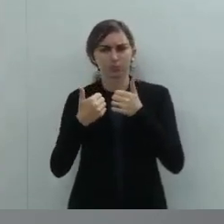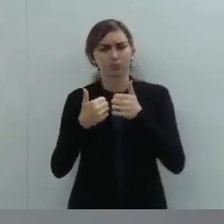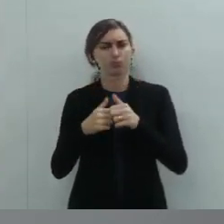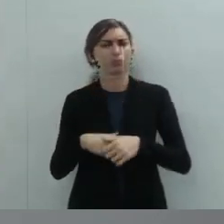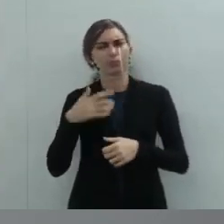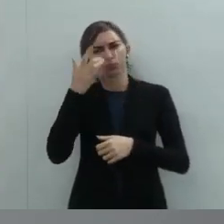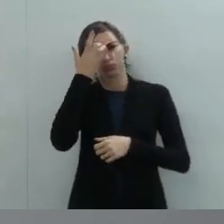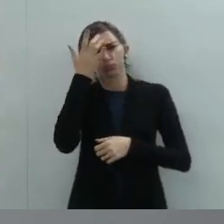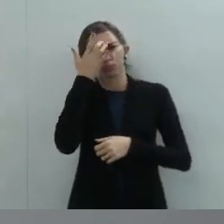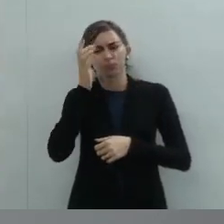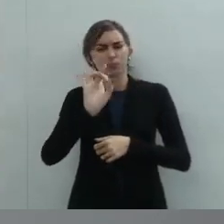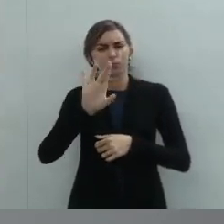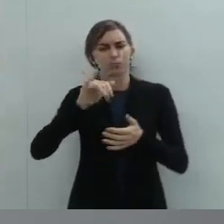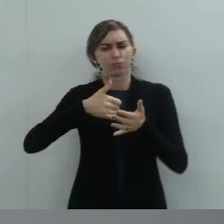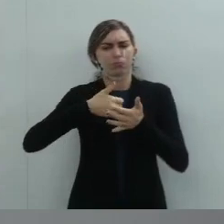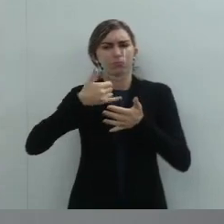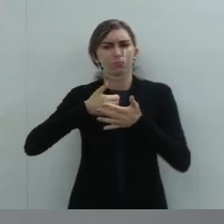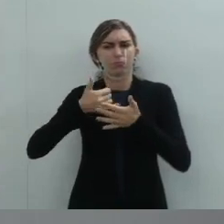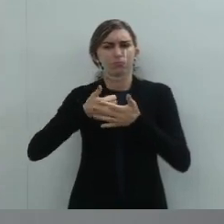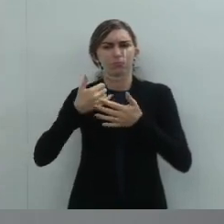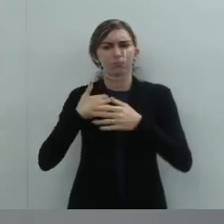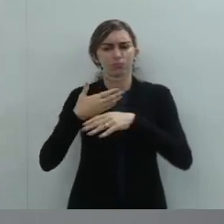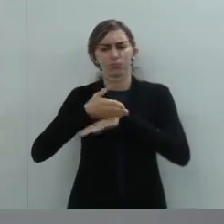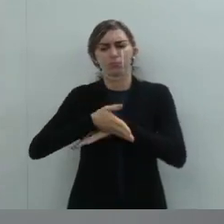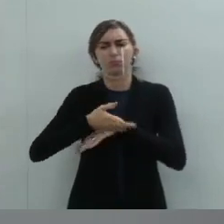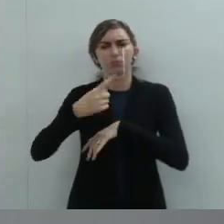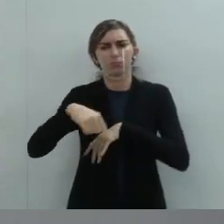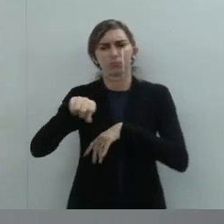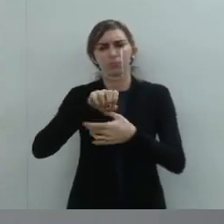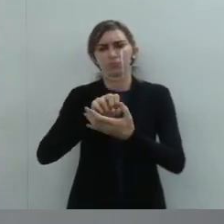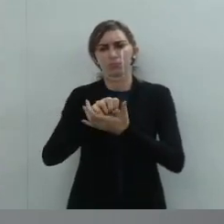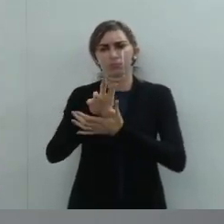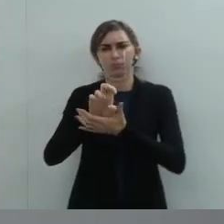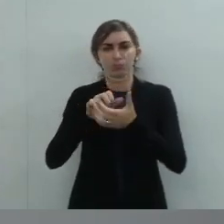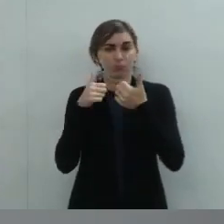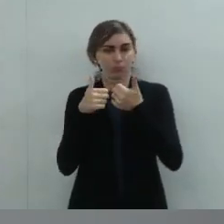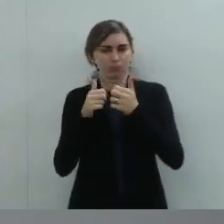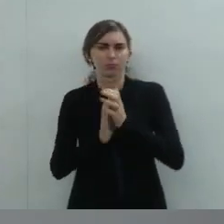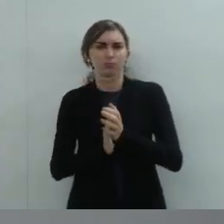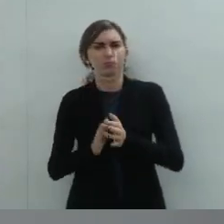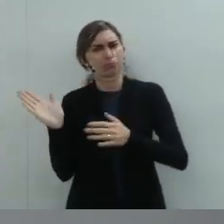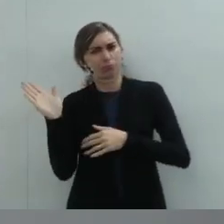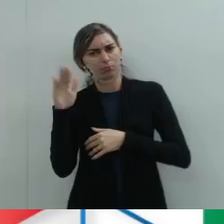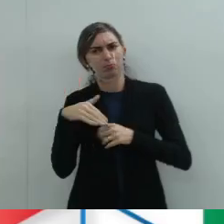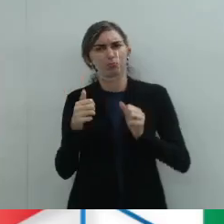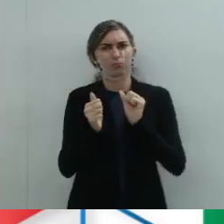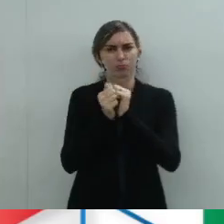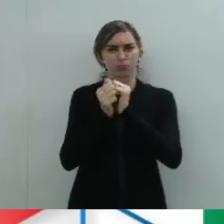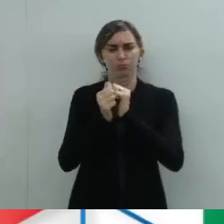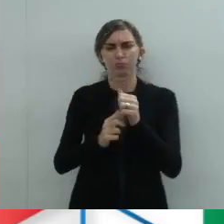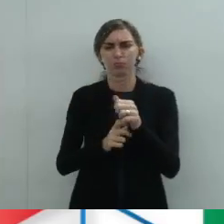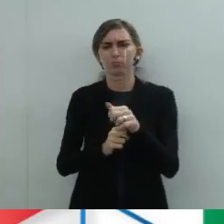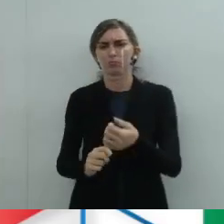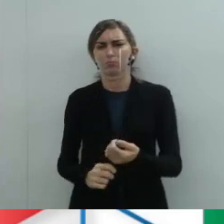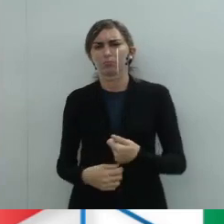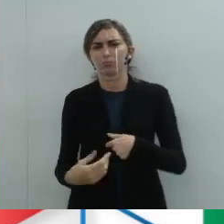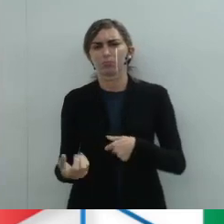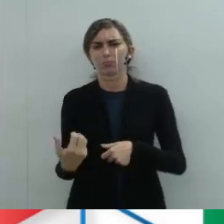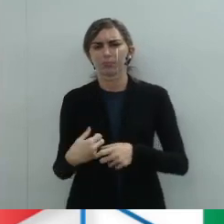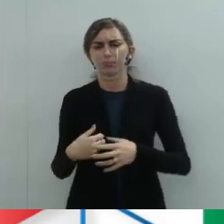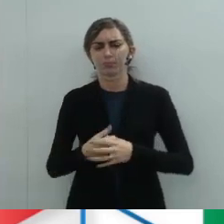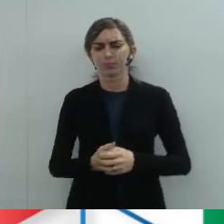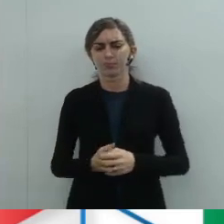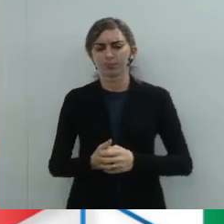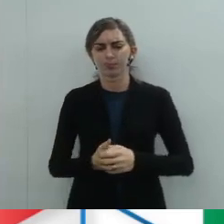Então é fácil, é só aqui escrever e entrar no nosso EducaPE, tá bom? Vem comigo já para você se ligar na aula passada,